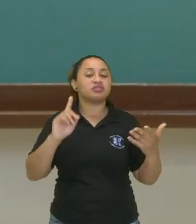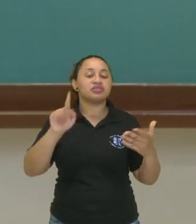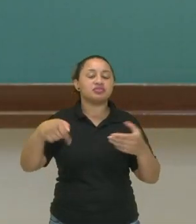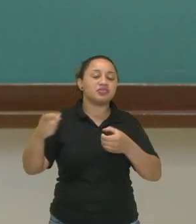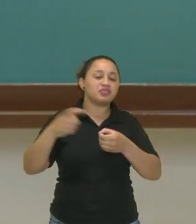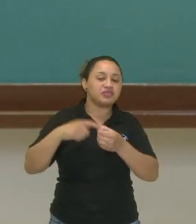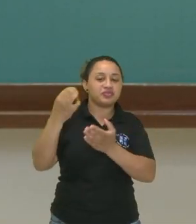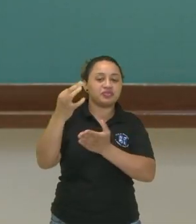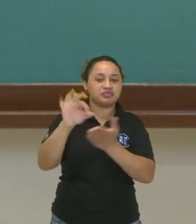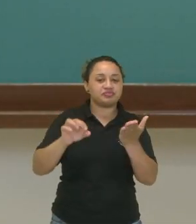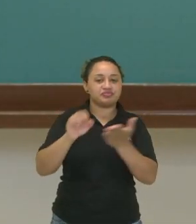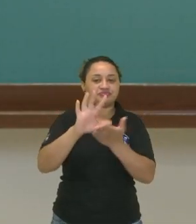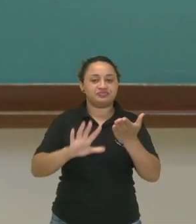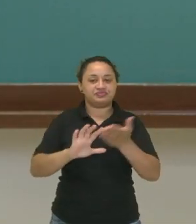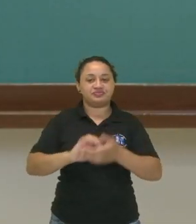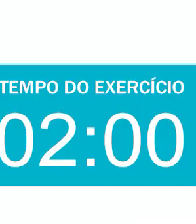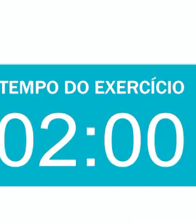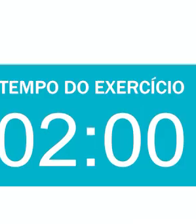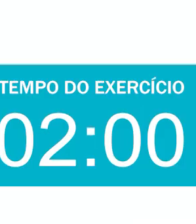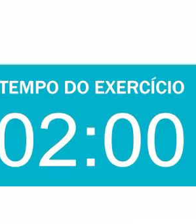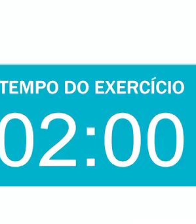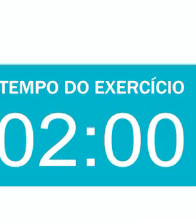nós voltamos e corrigimos juntos.